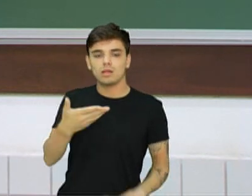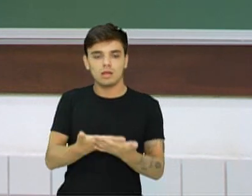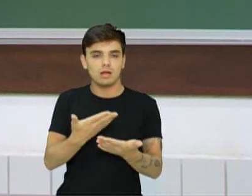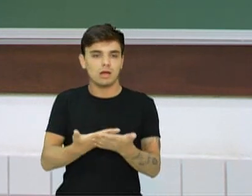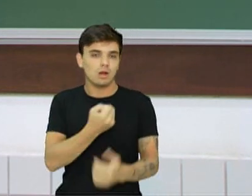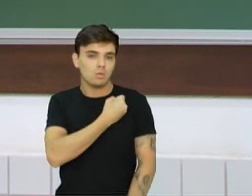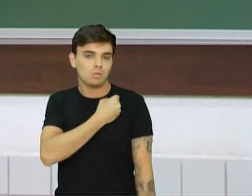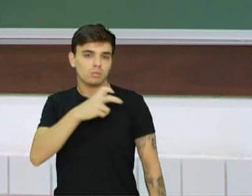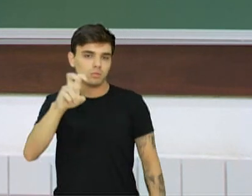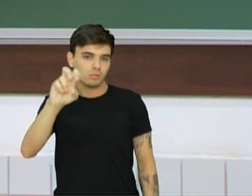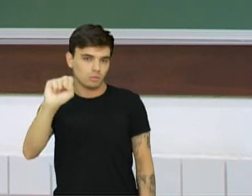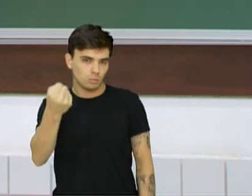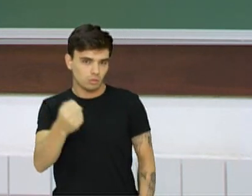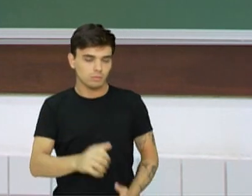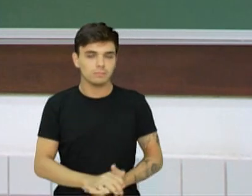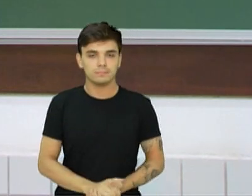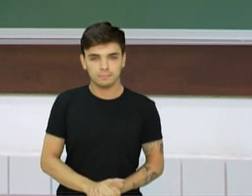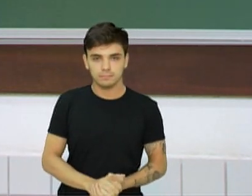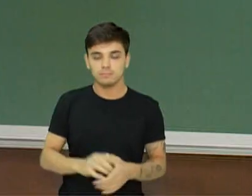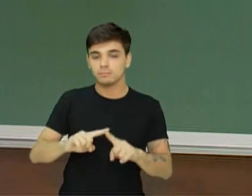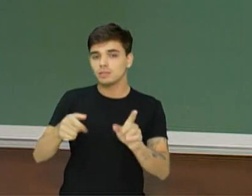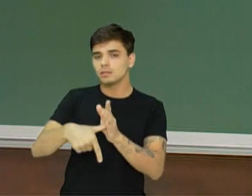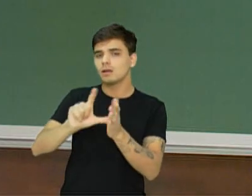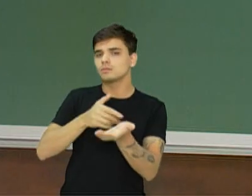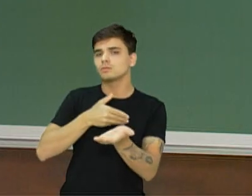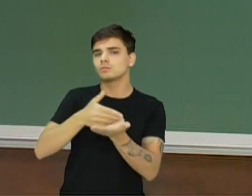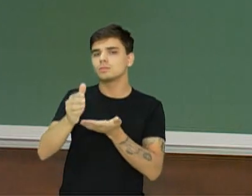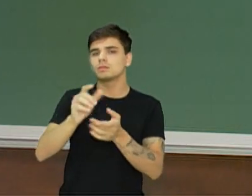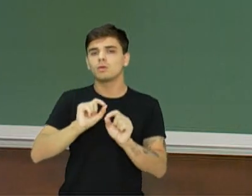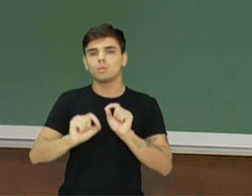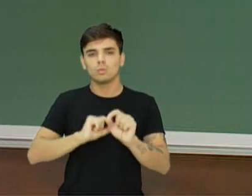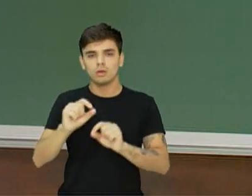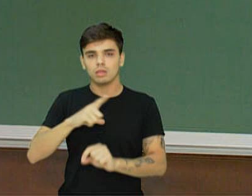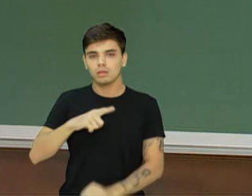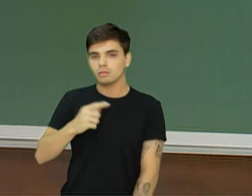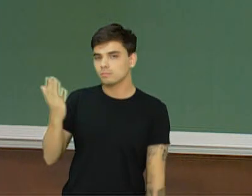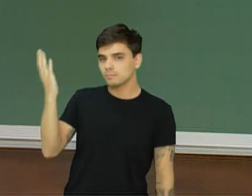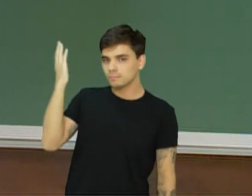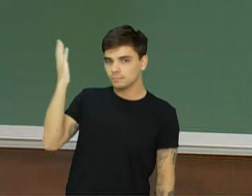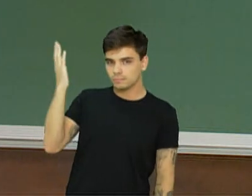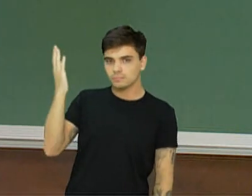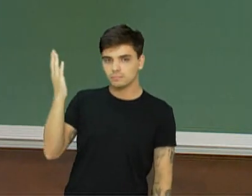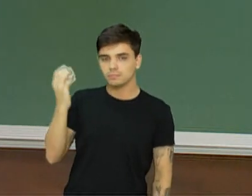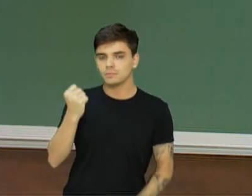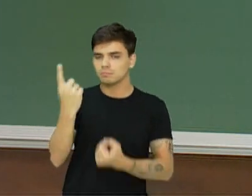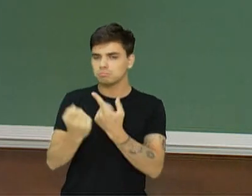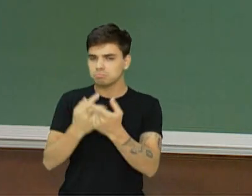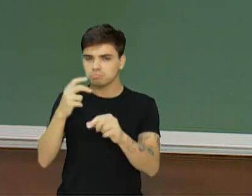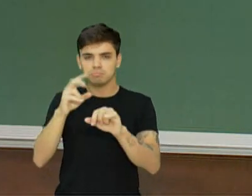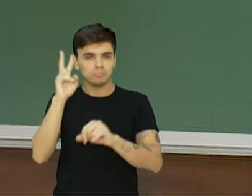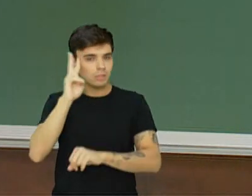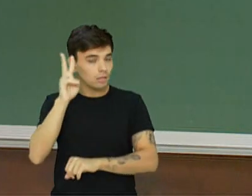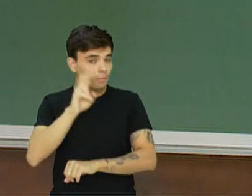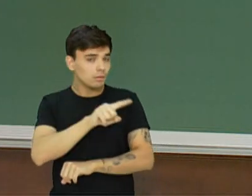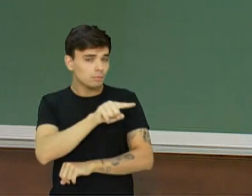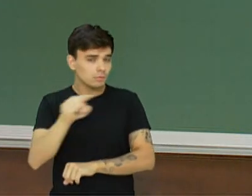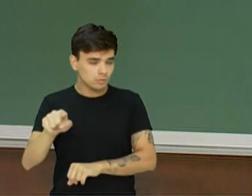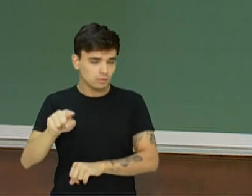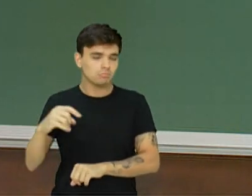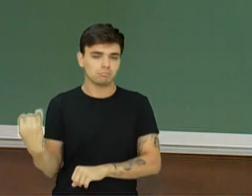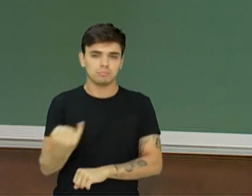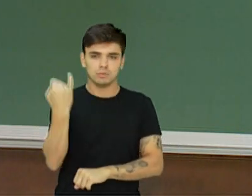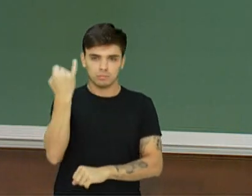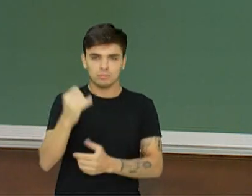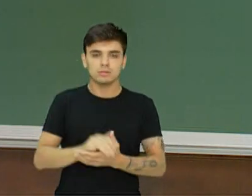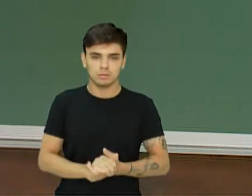aula número 58. Antes da gente começar, tenho aqui alguns lembretes